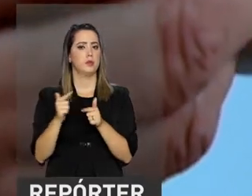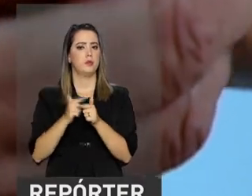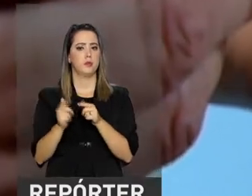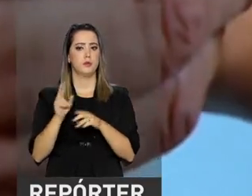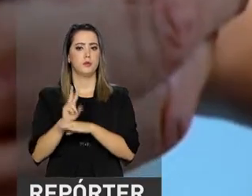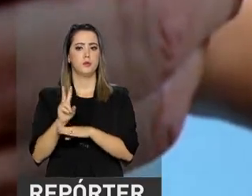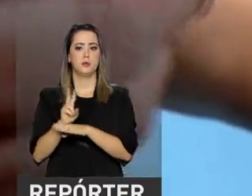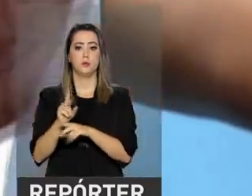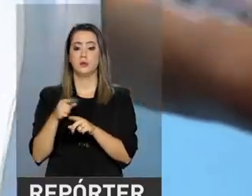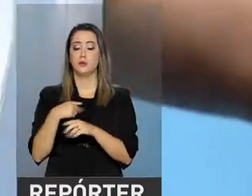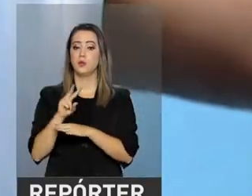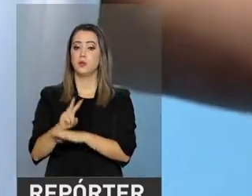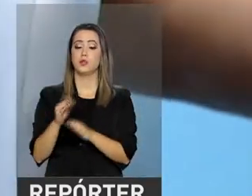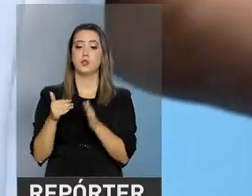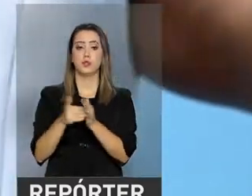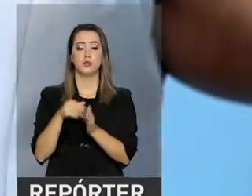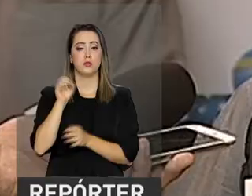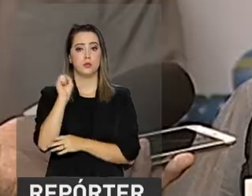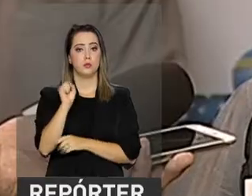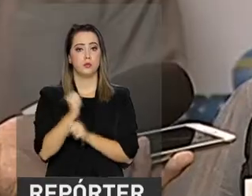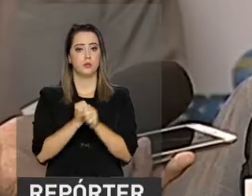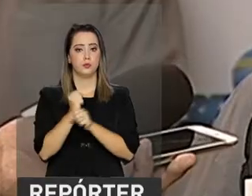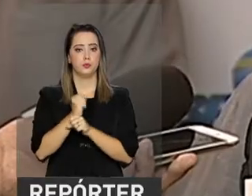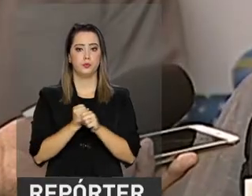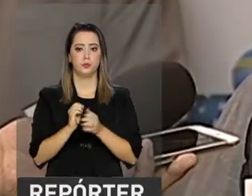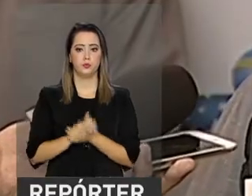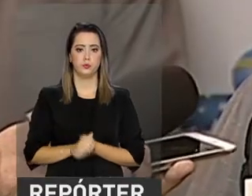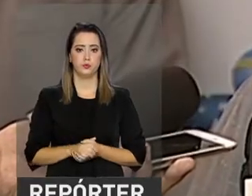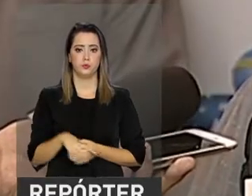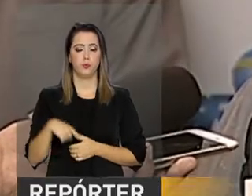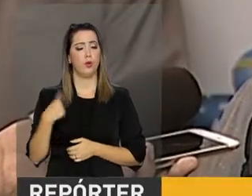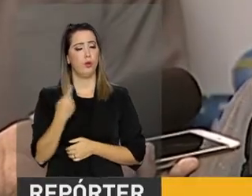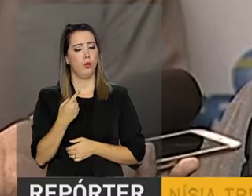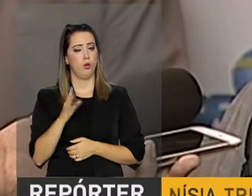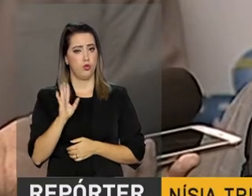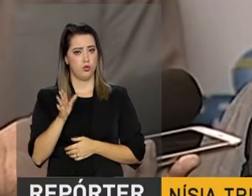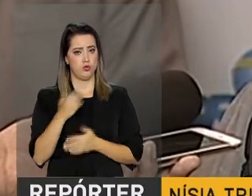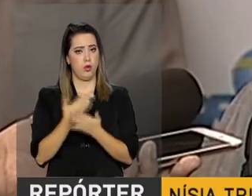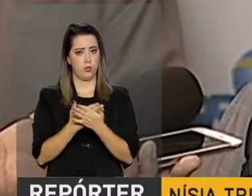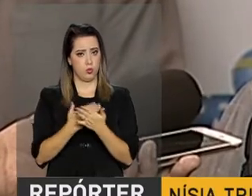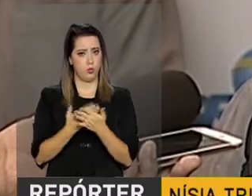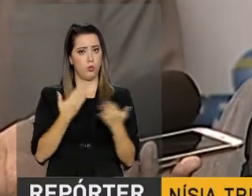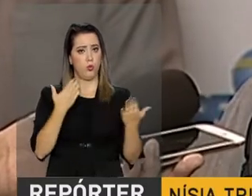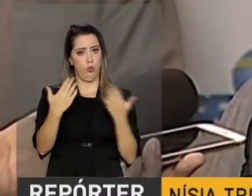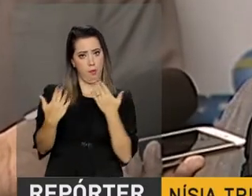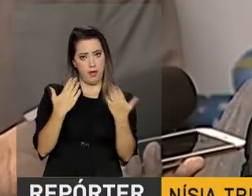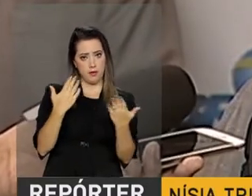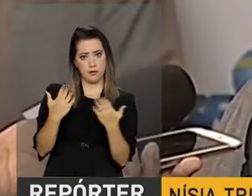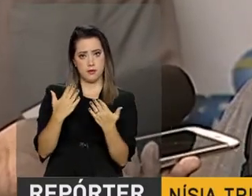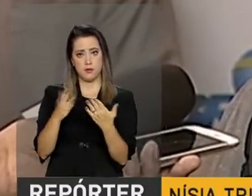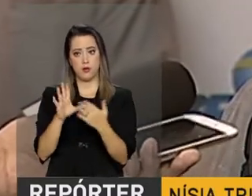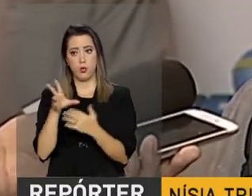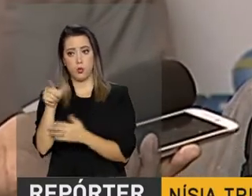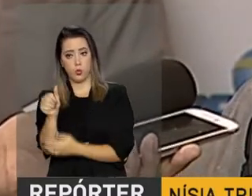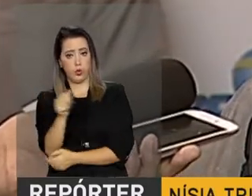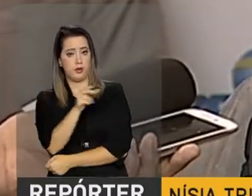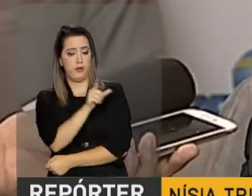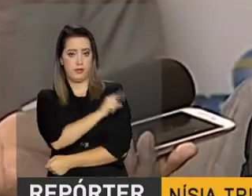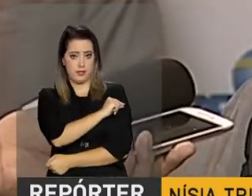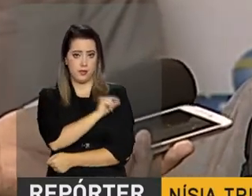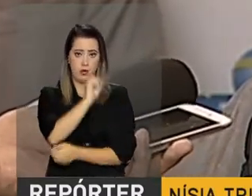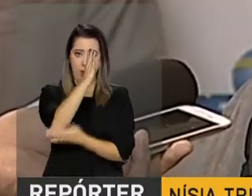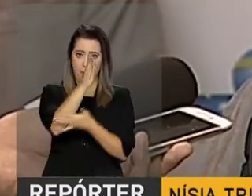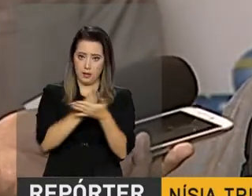estão protegidas por até oito anos foi feita a comparação da dose completa com doses fracionadas